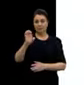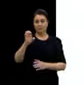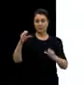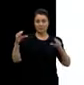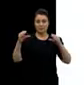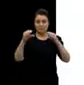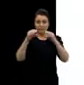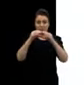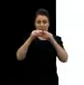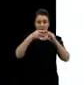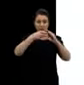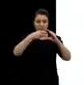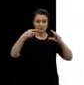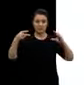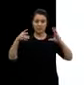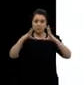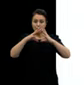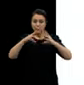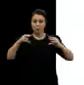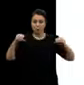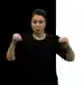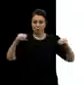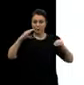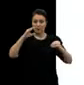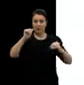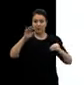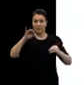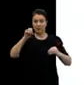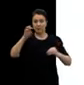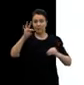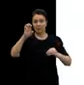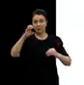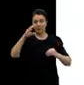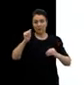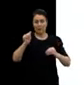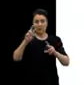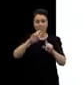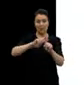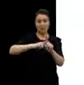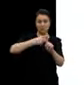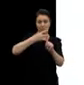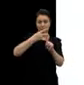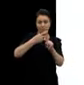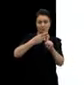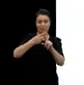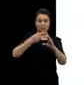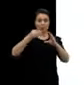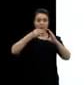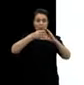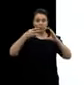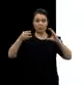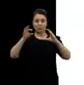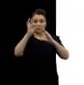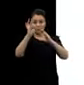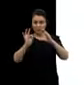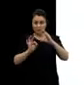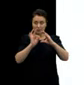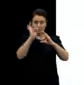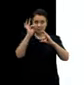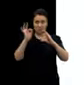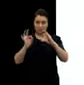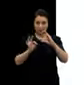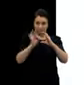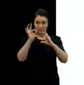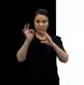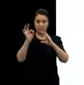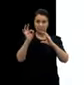cromossomos, sumiço temporário da carioteca, duplicação dos centríolos para os polos da célula. Aí vocês já estão mais